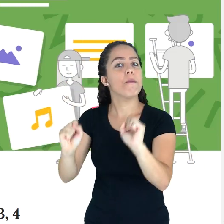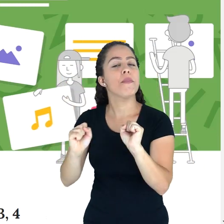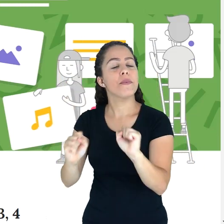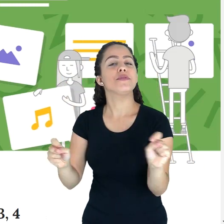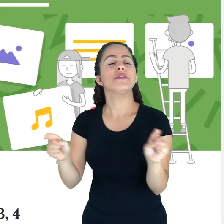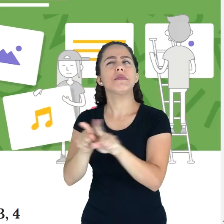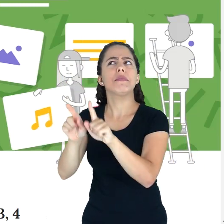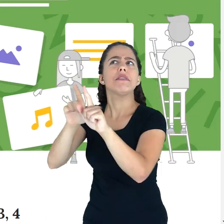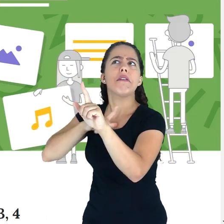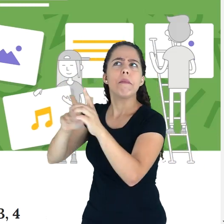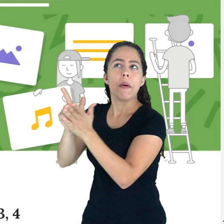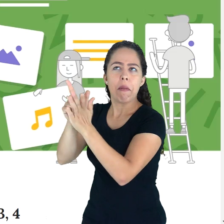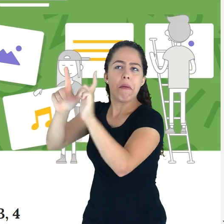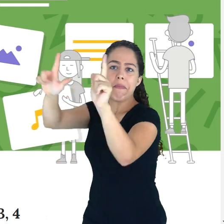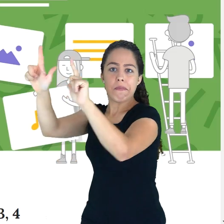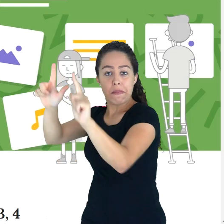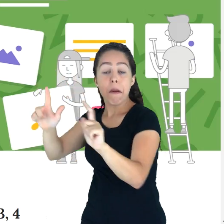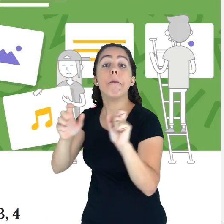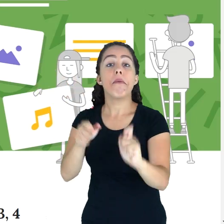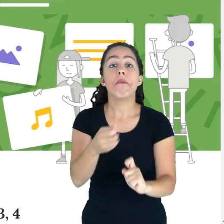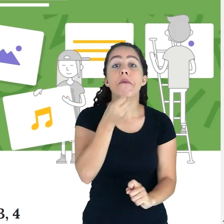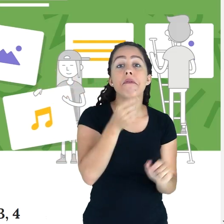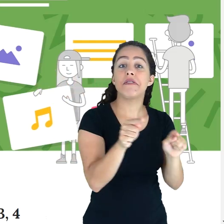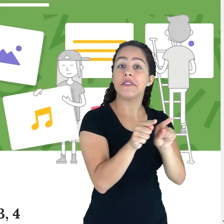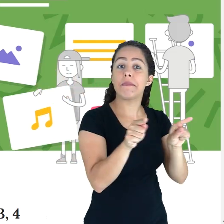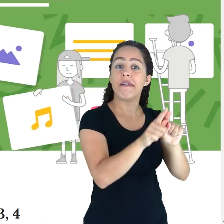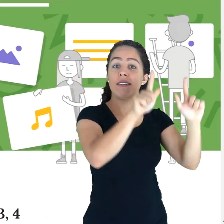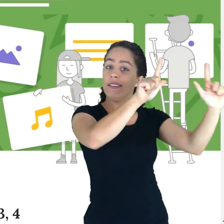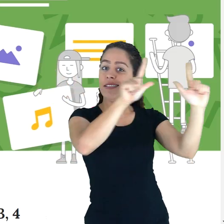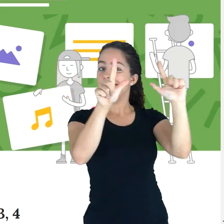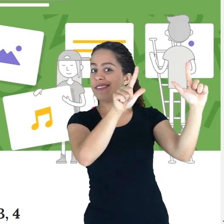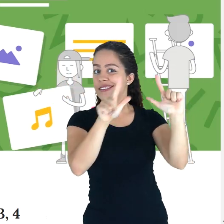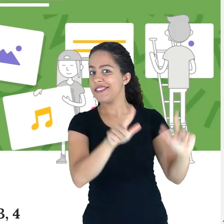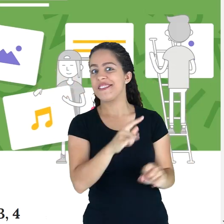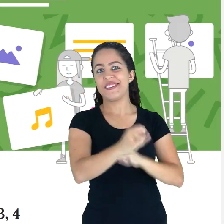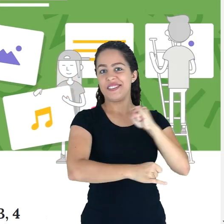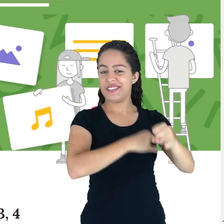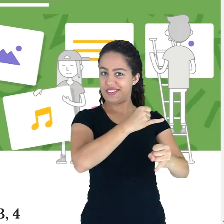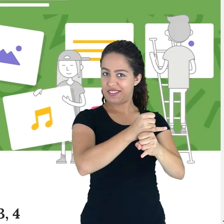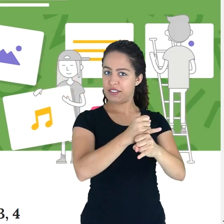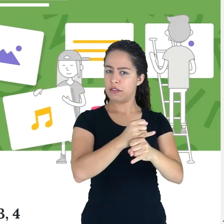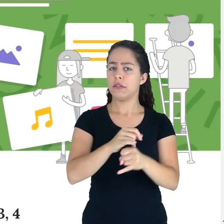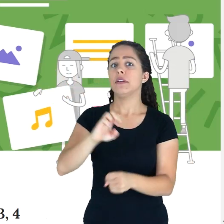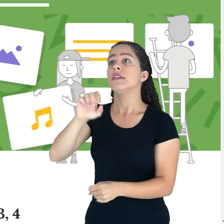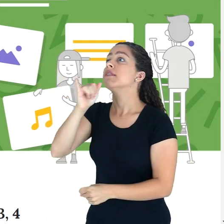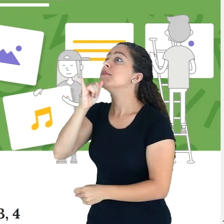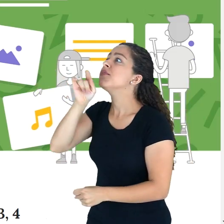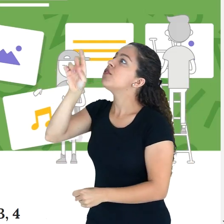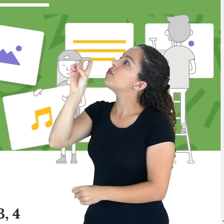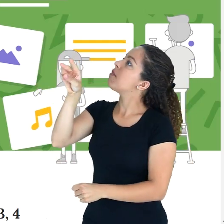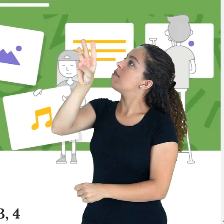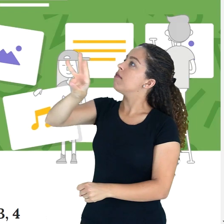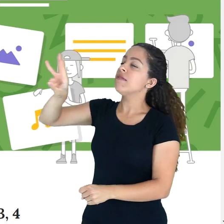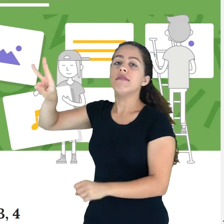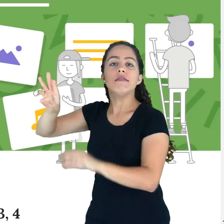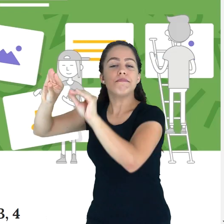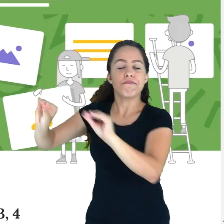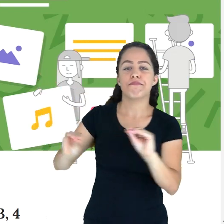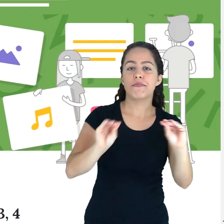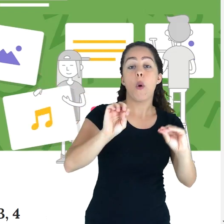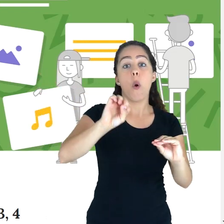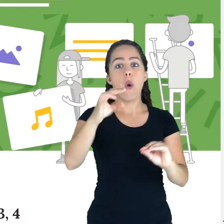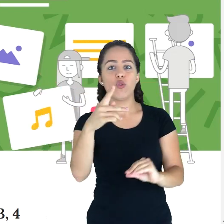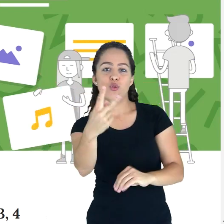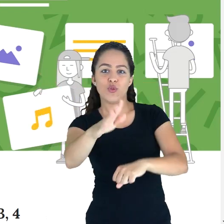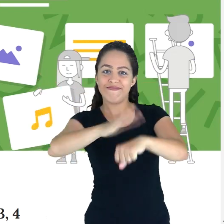virtual para colocar materiais que a gente encontra virtualmente, ou as nossas próprias ideias. Você pode